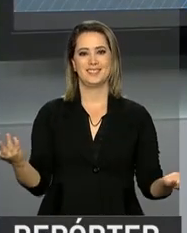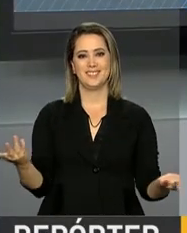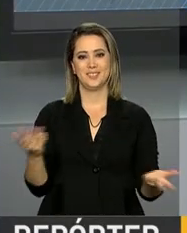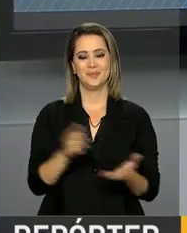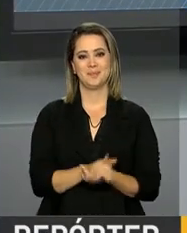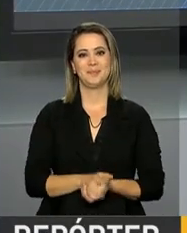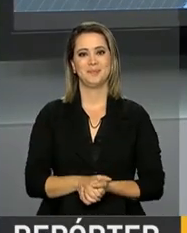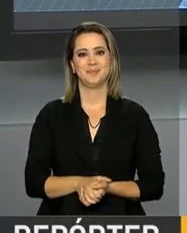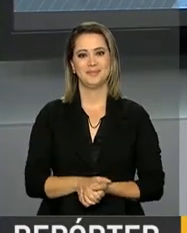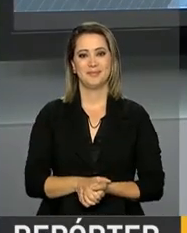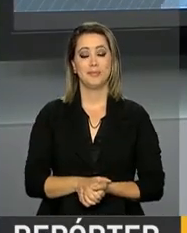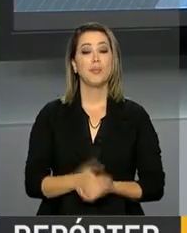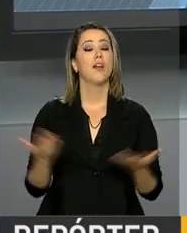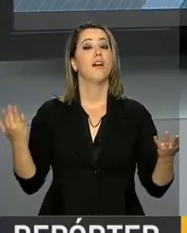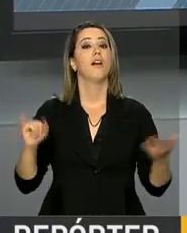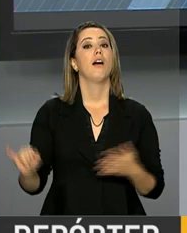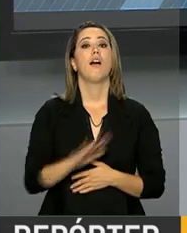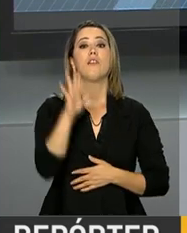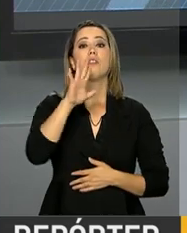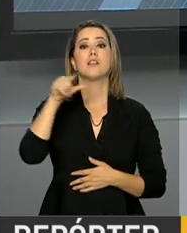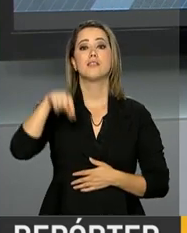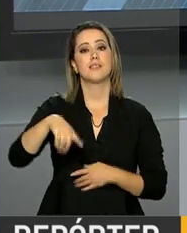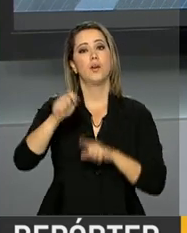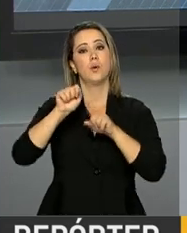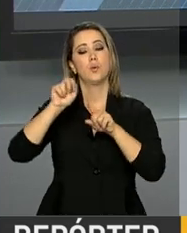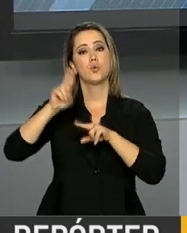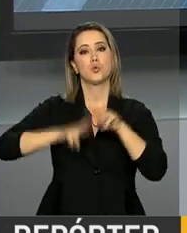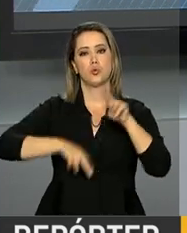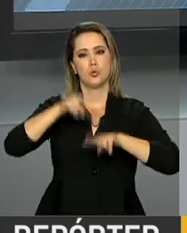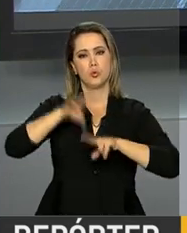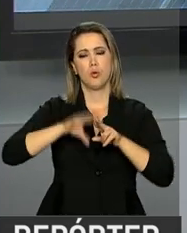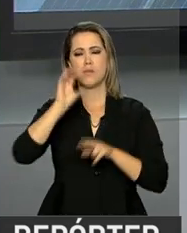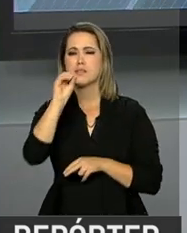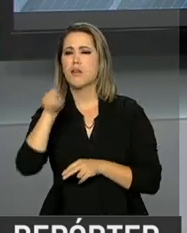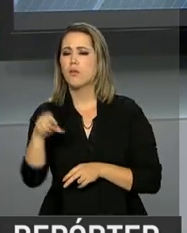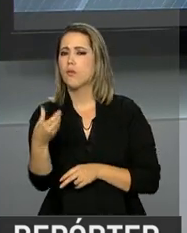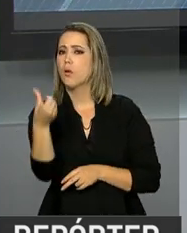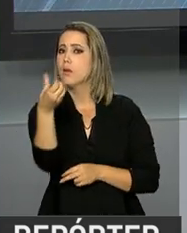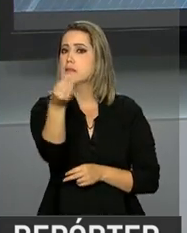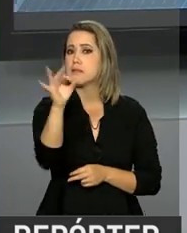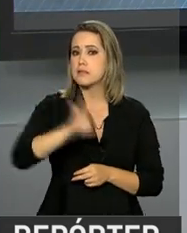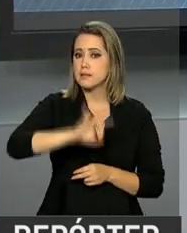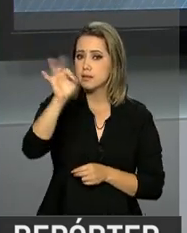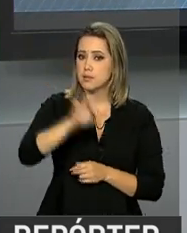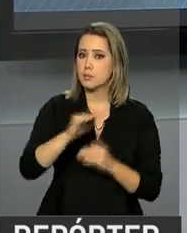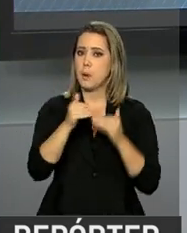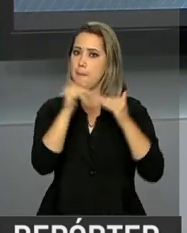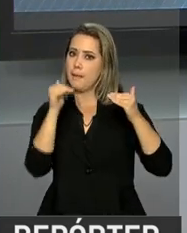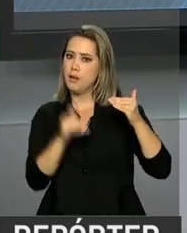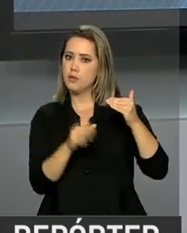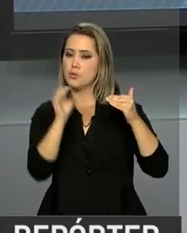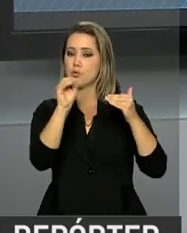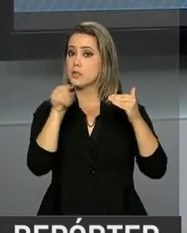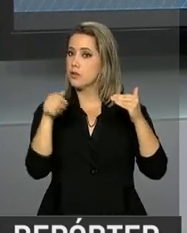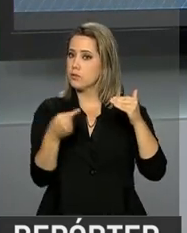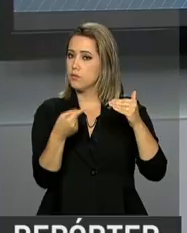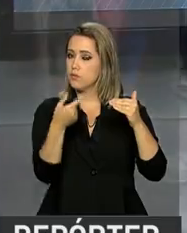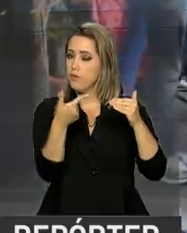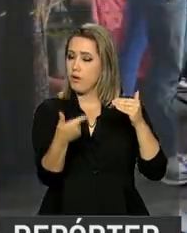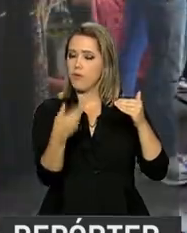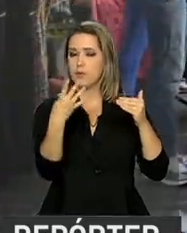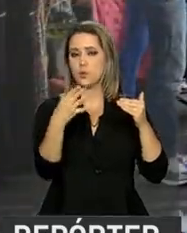prévia da inflação oficial do mês de junho registrou 0,16% abaixo da taxa de 0,24% de